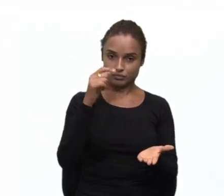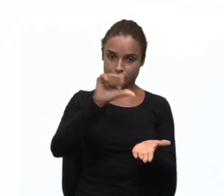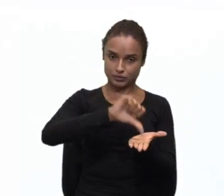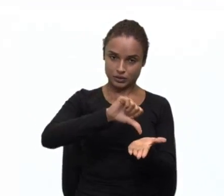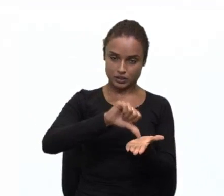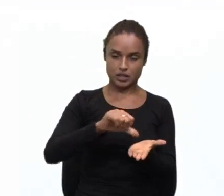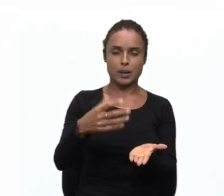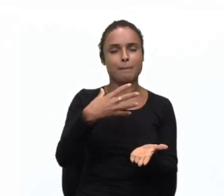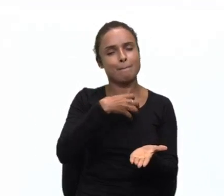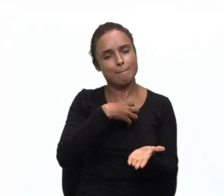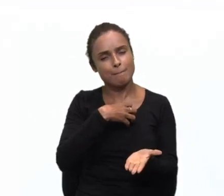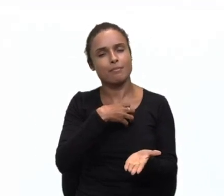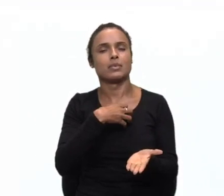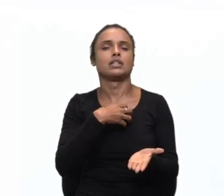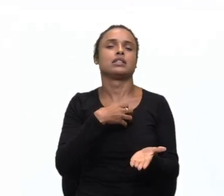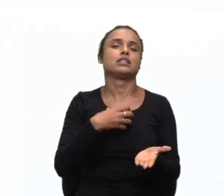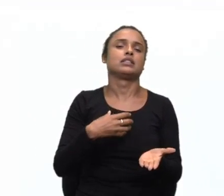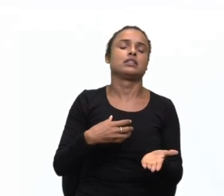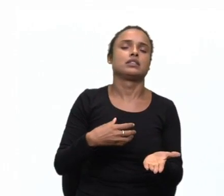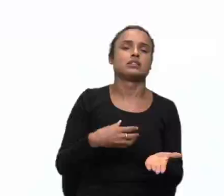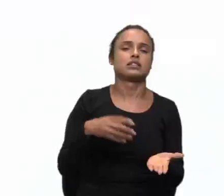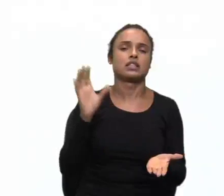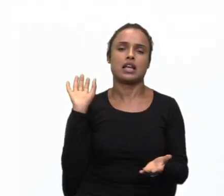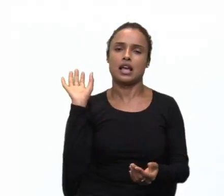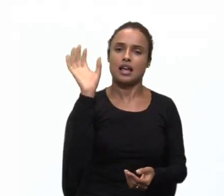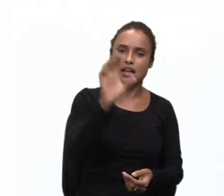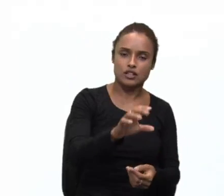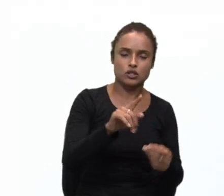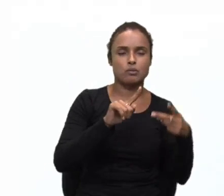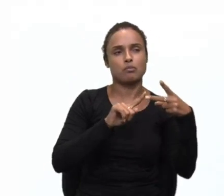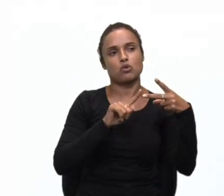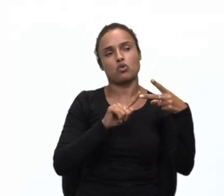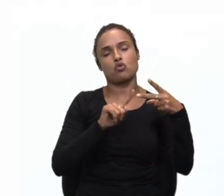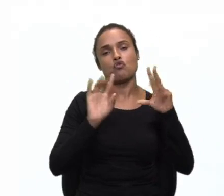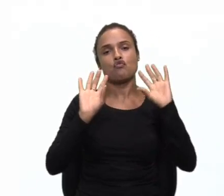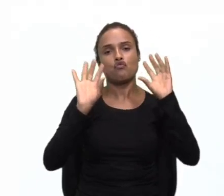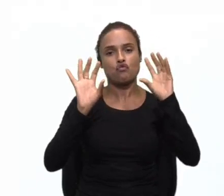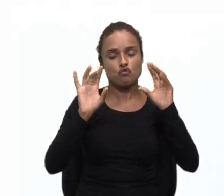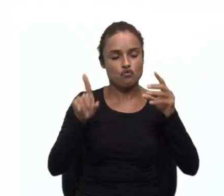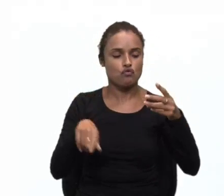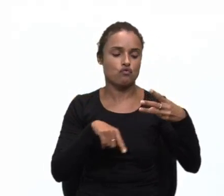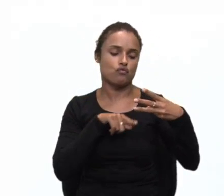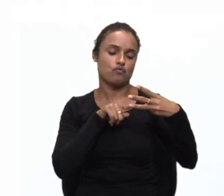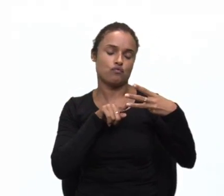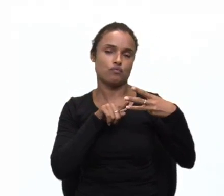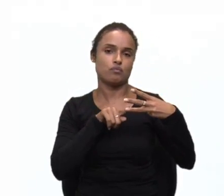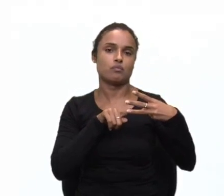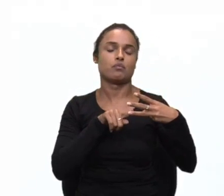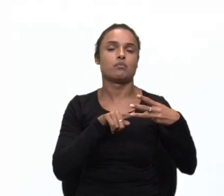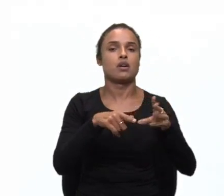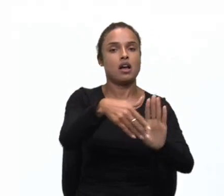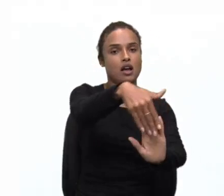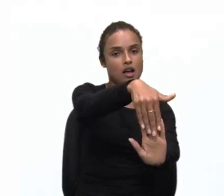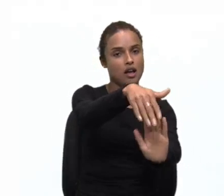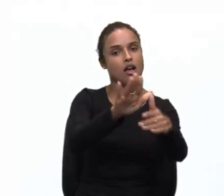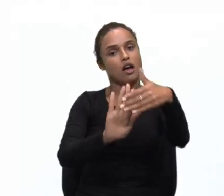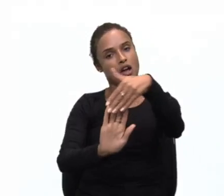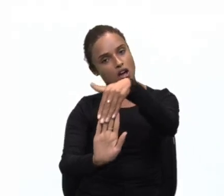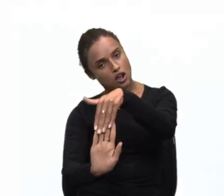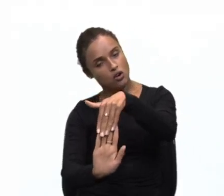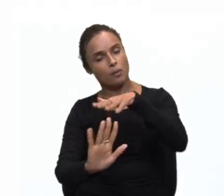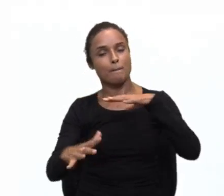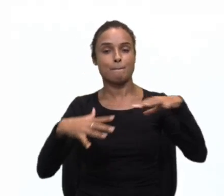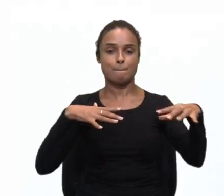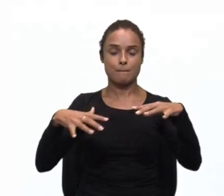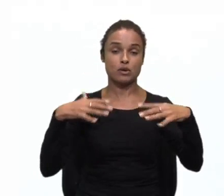falando handball, voleibol, alongamento. Certo, vamos lá. Que mais? Manda a sua contribuição. É